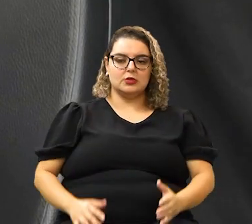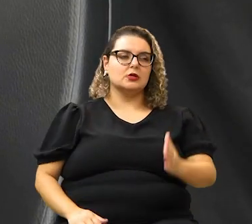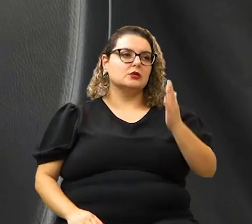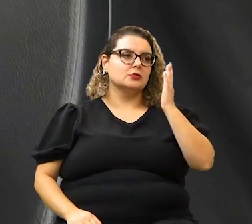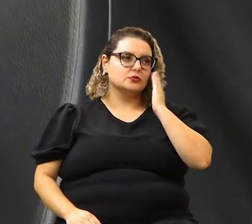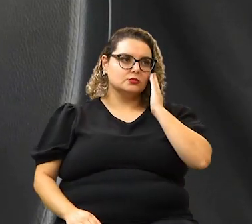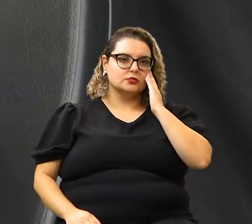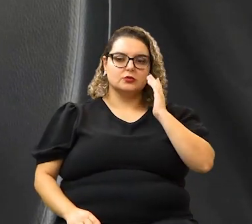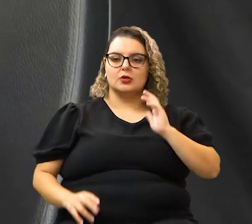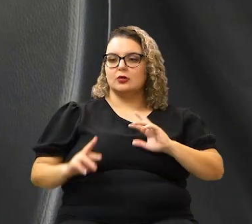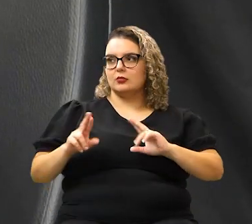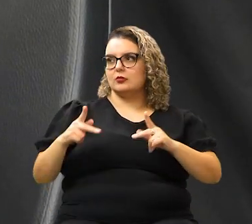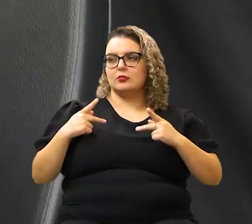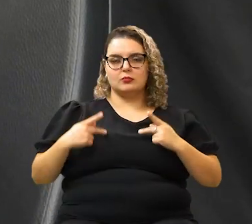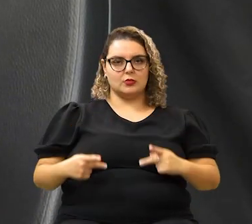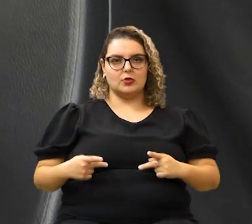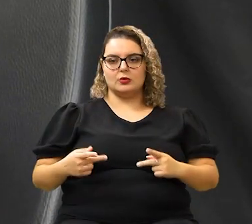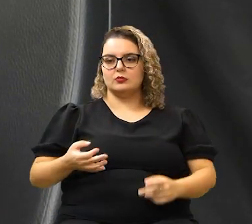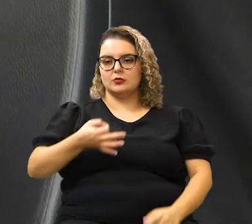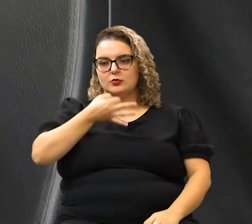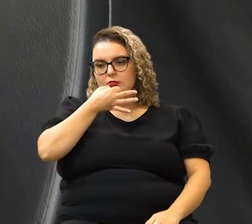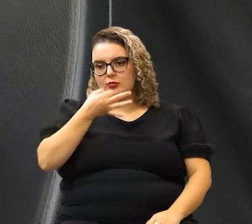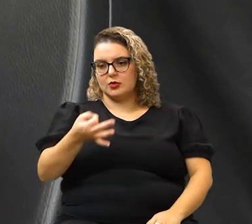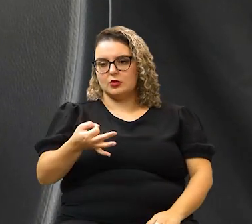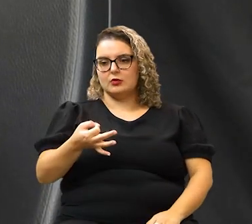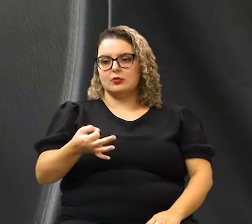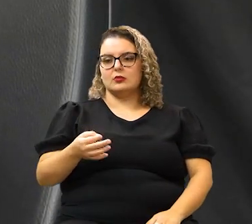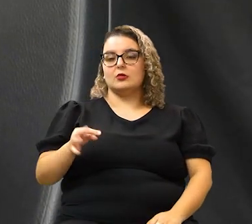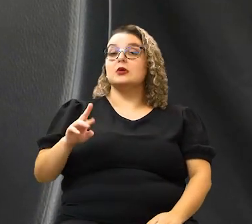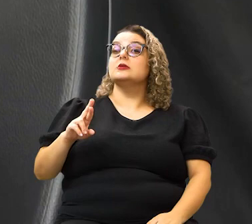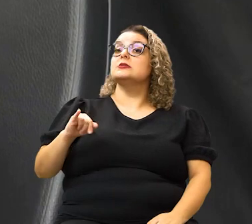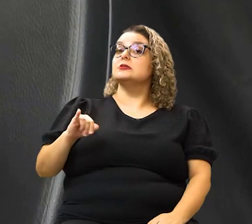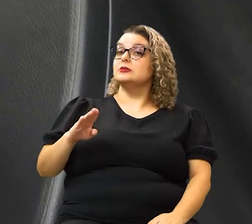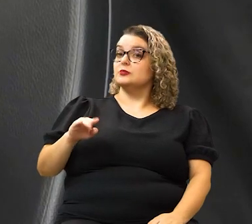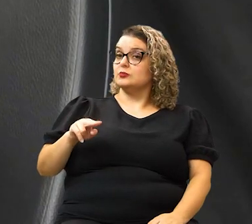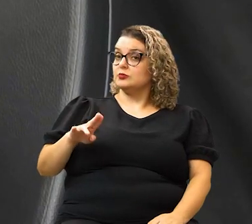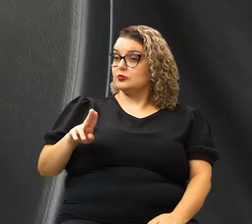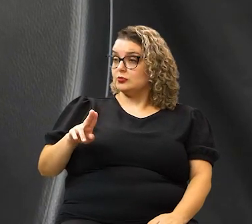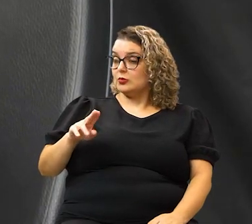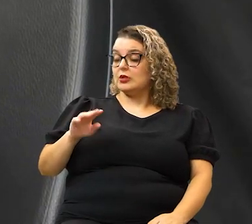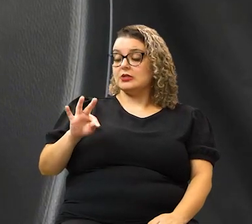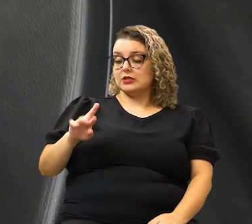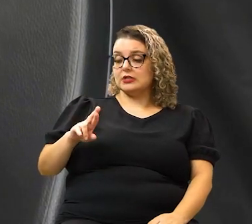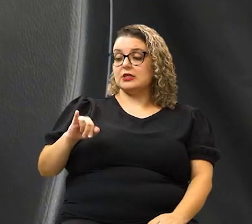eles tripudiavam, né? Então, foi uma coisa...